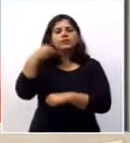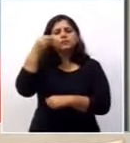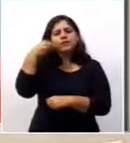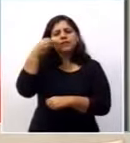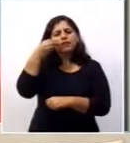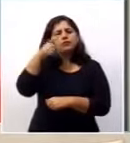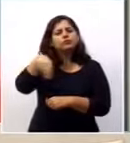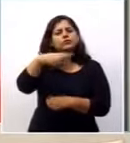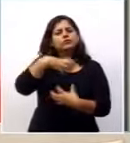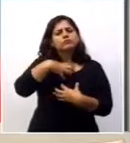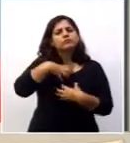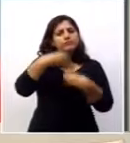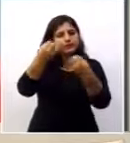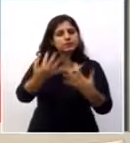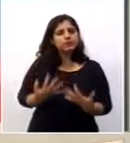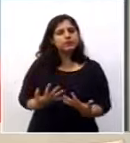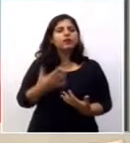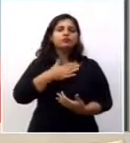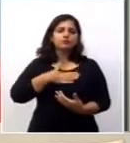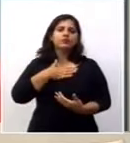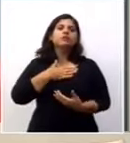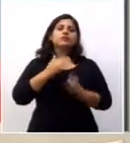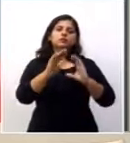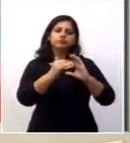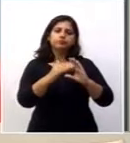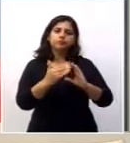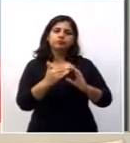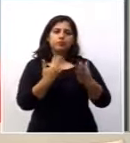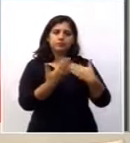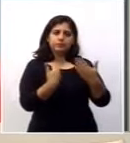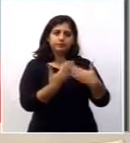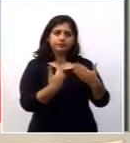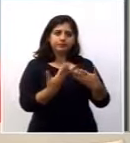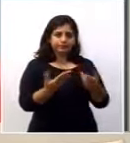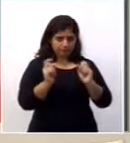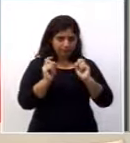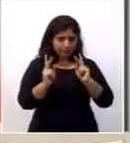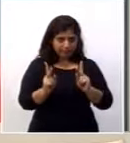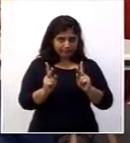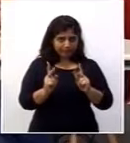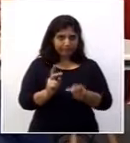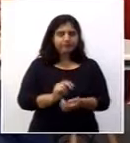experiência para vocês? Então, eu gostaria que vocês nos falassem aqui através do chat, ok?